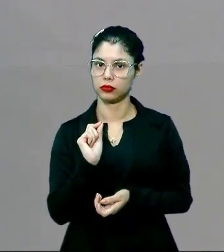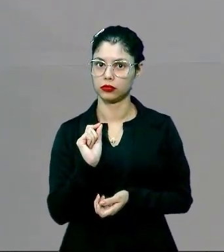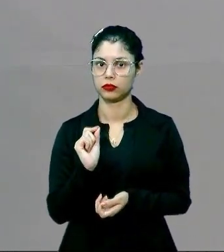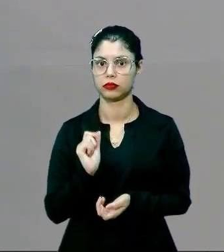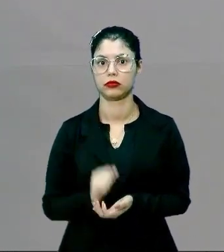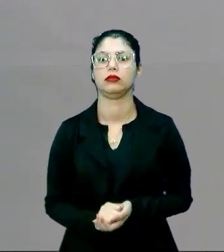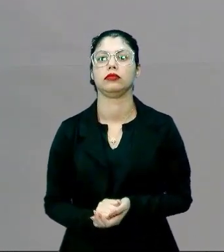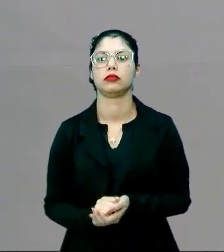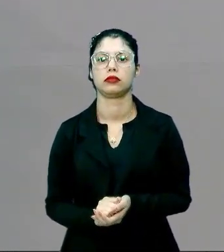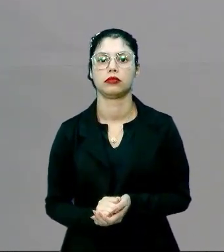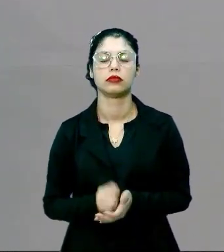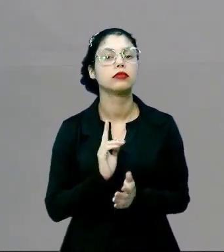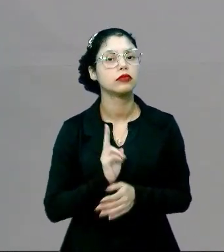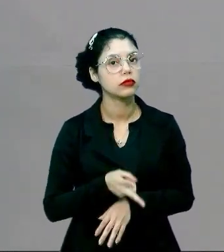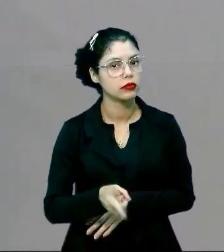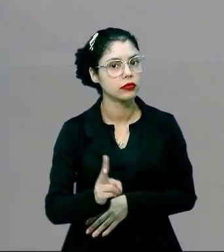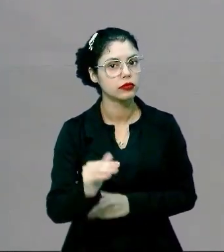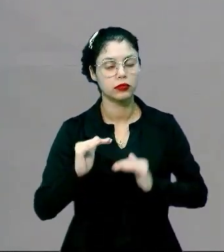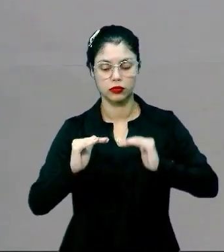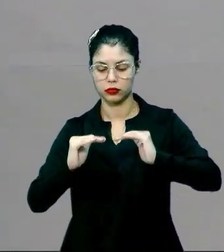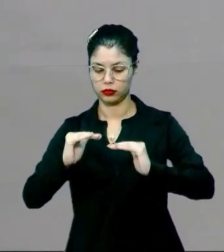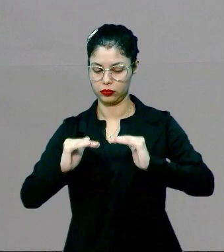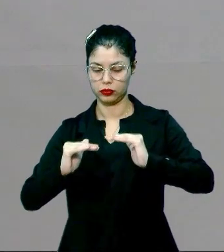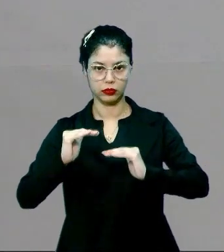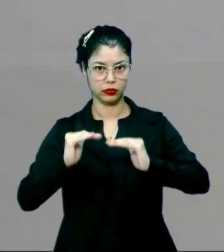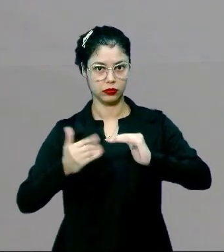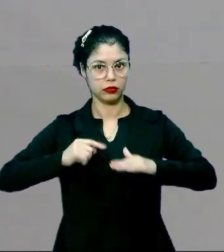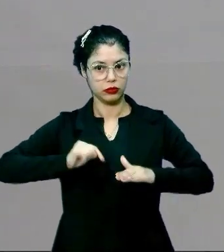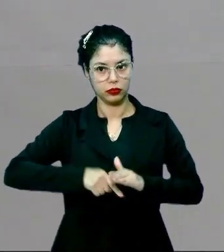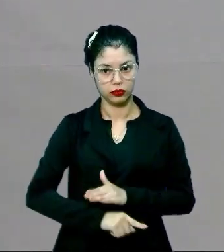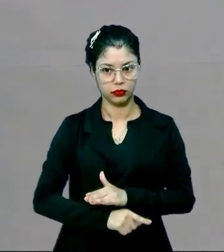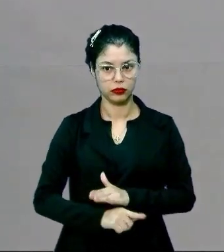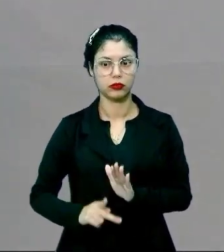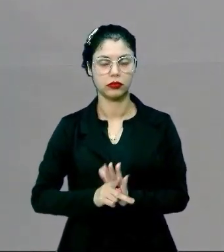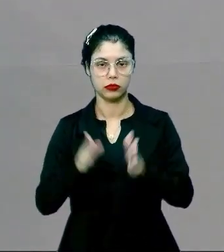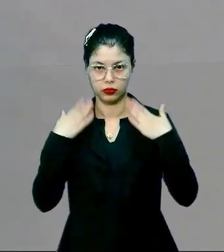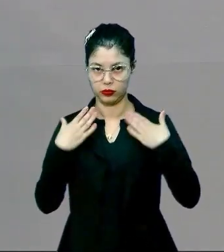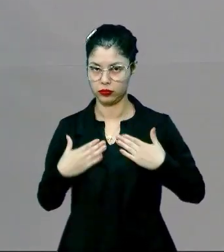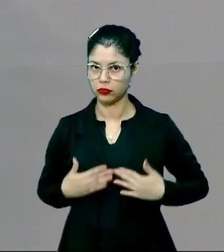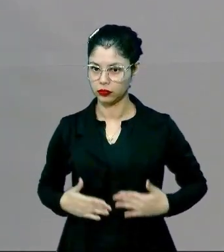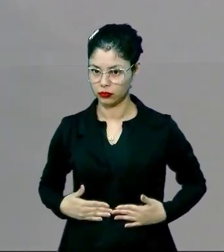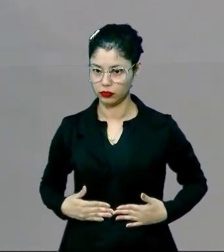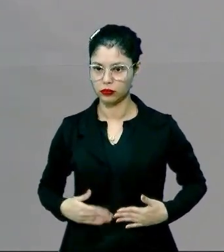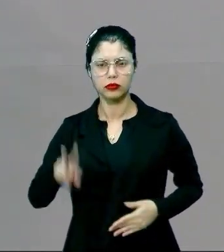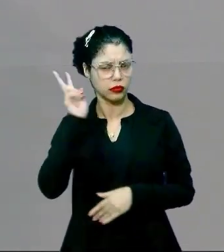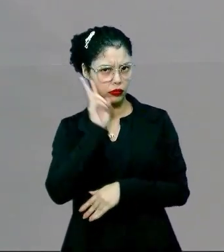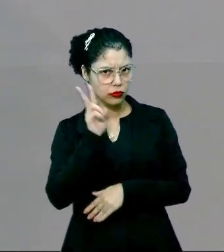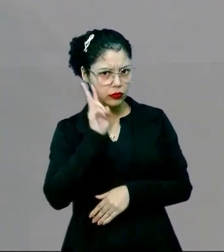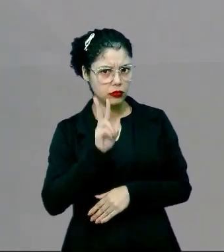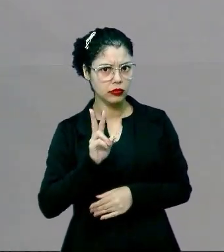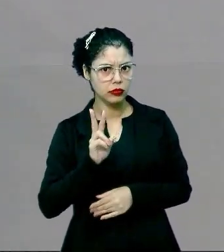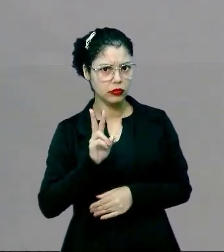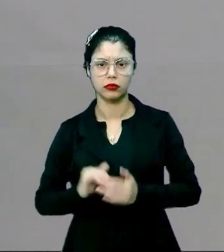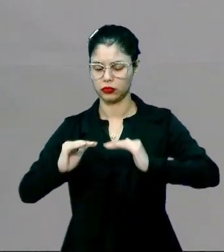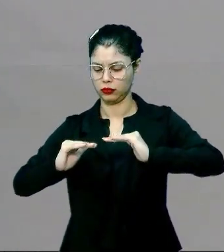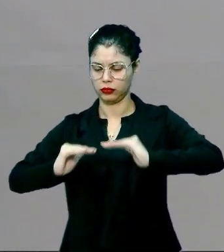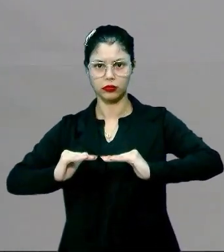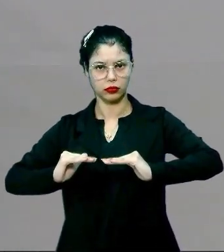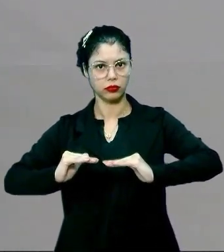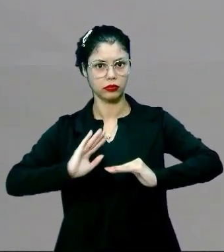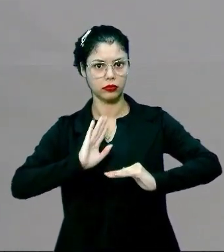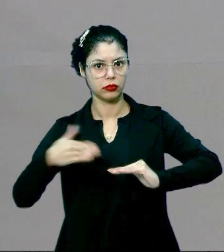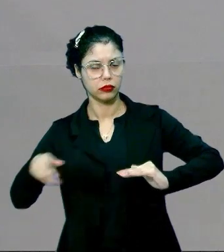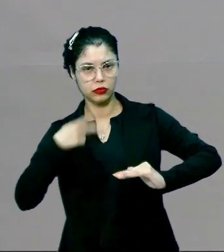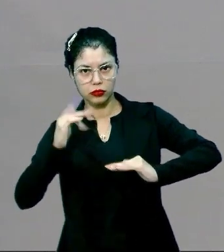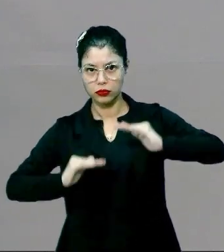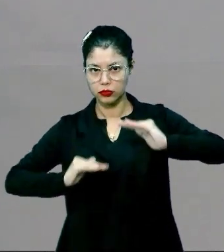o que? É manter o equilíbrio interno do nosso corpo. Lembra dessa palavra? Equilíbrio? Quando eu